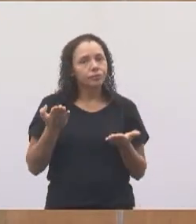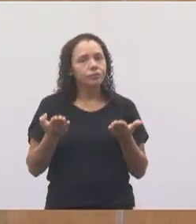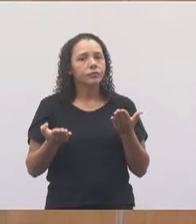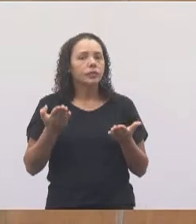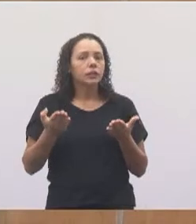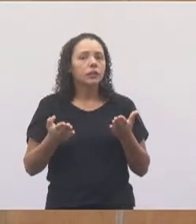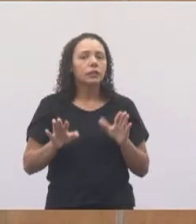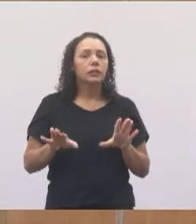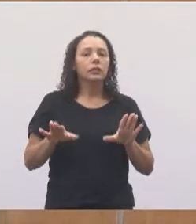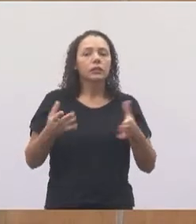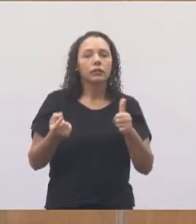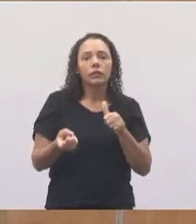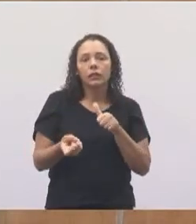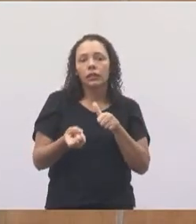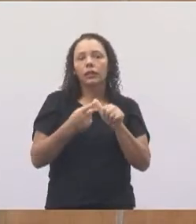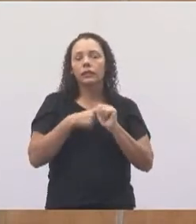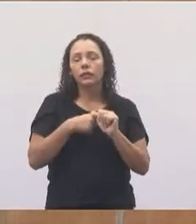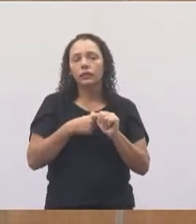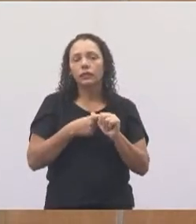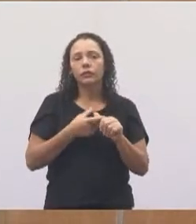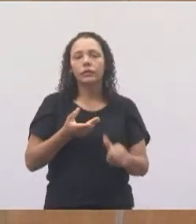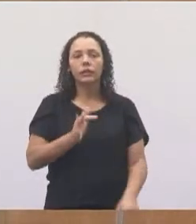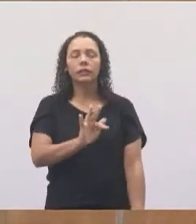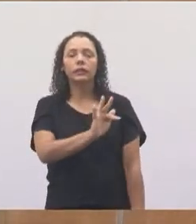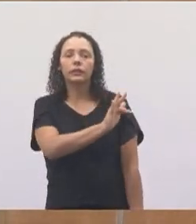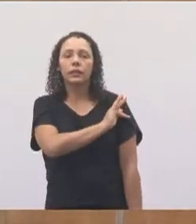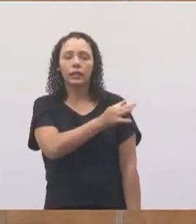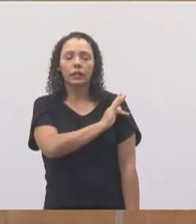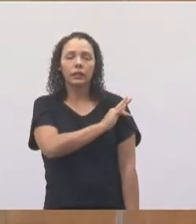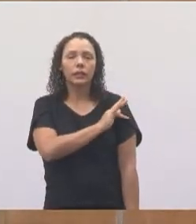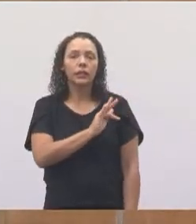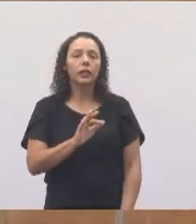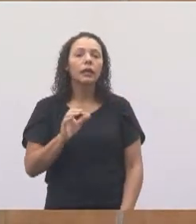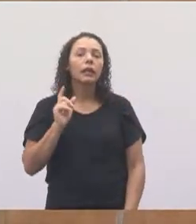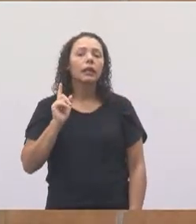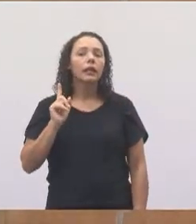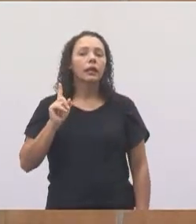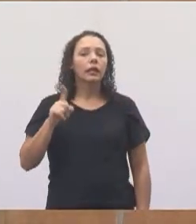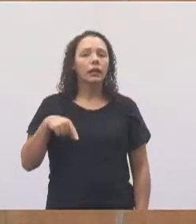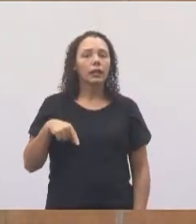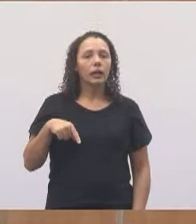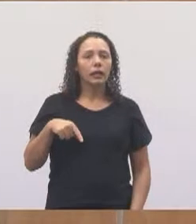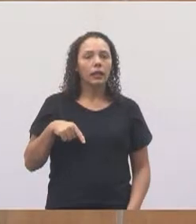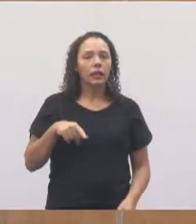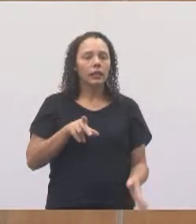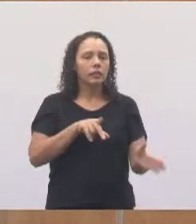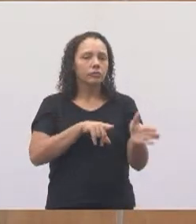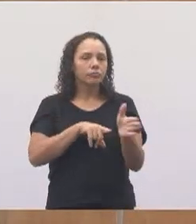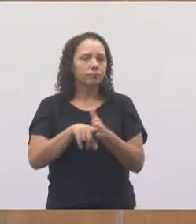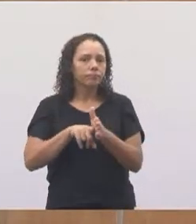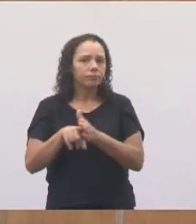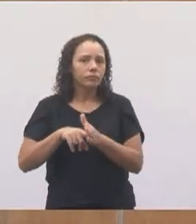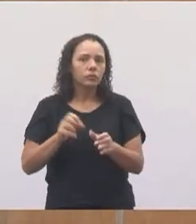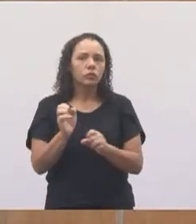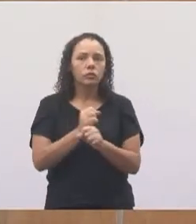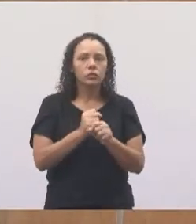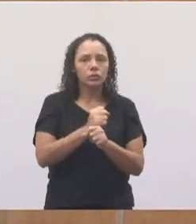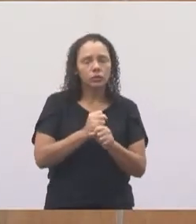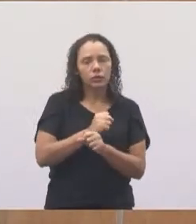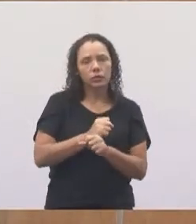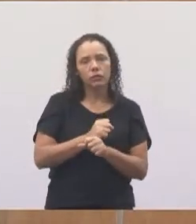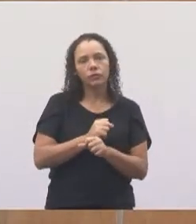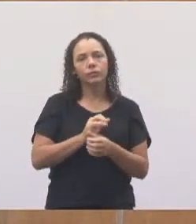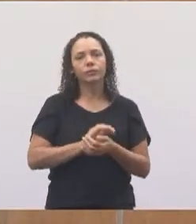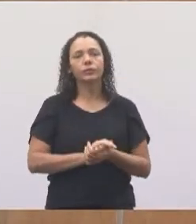esse déficit, que a gente chama déficit técnico, ele é medido anualmente. Através do quê?